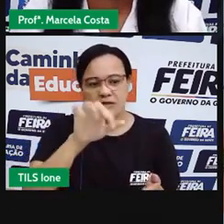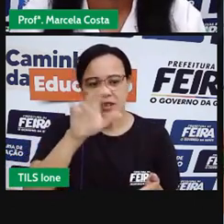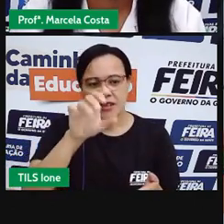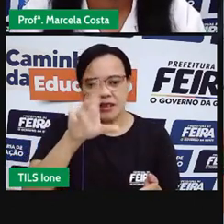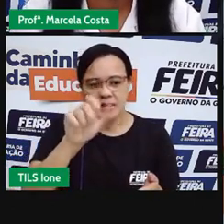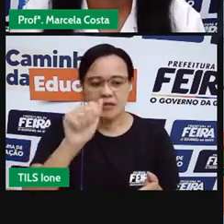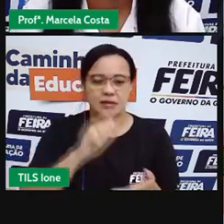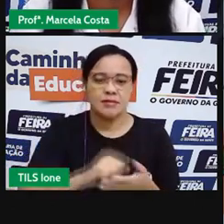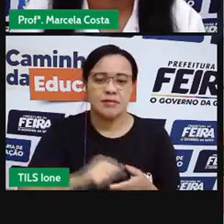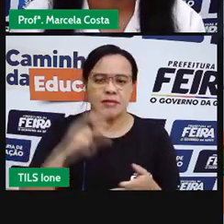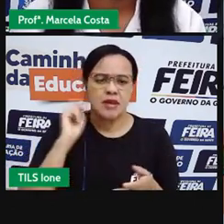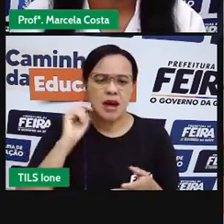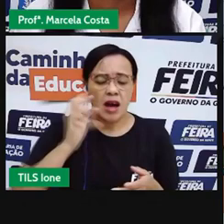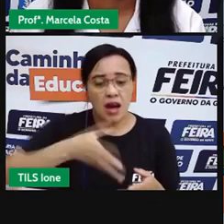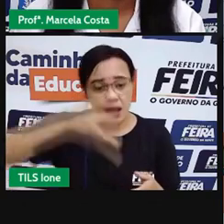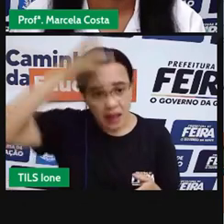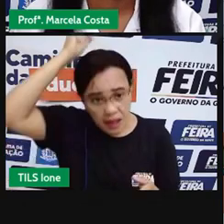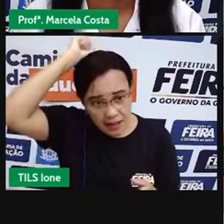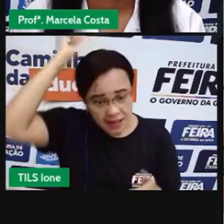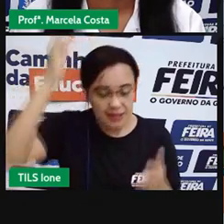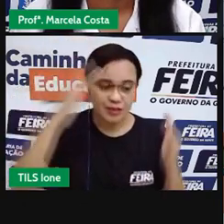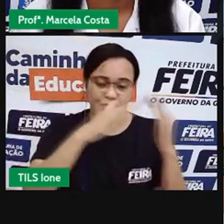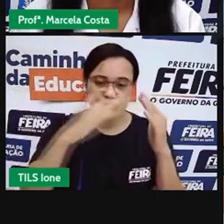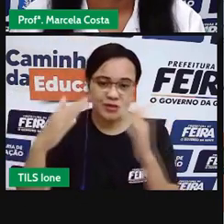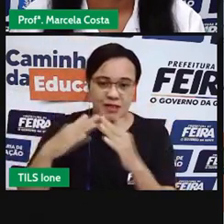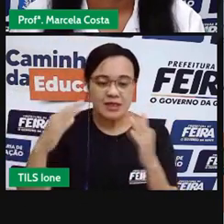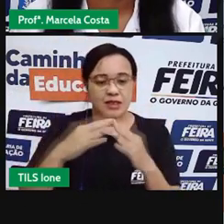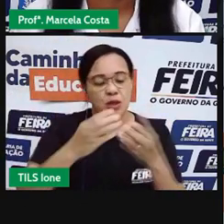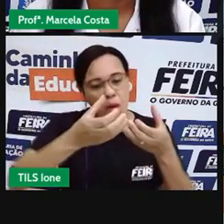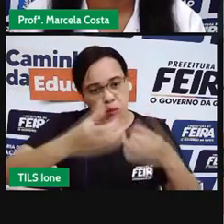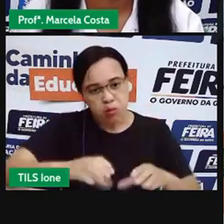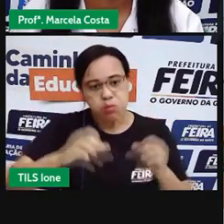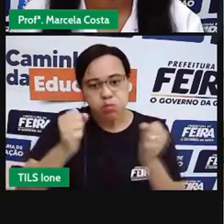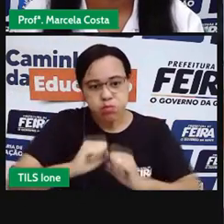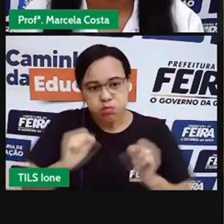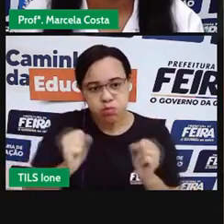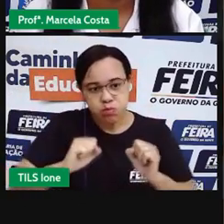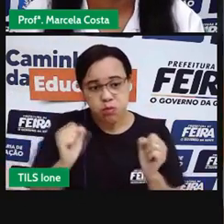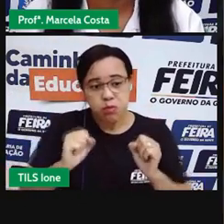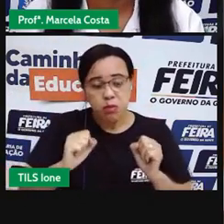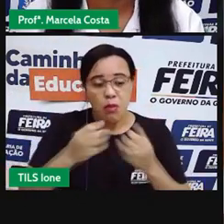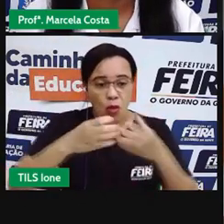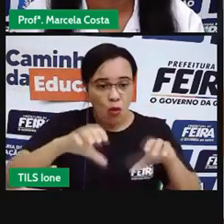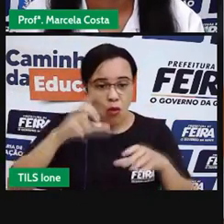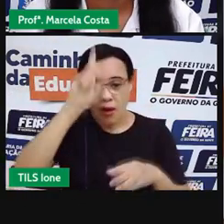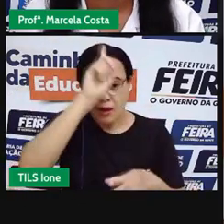A galinha do vizinho bota ovo amarelinho.